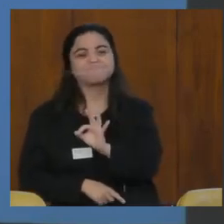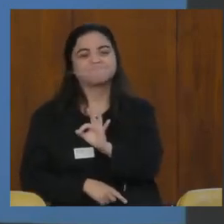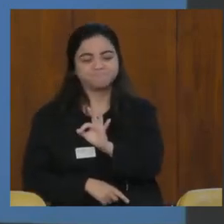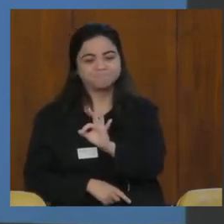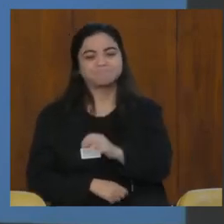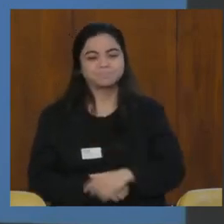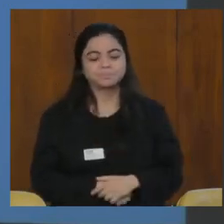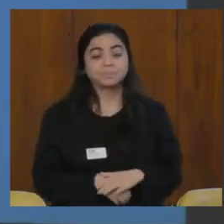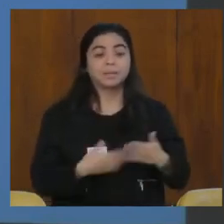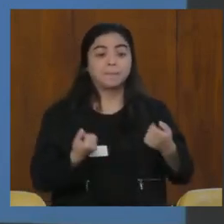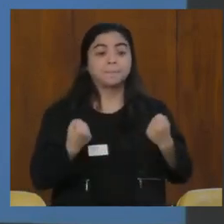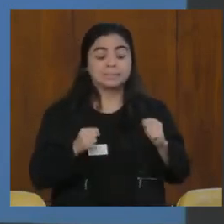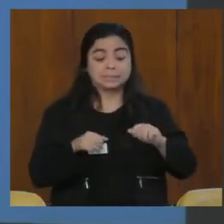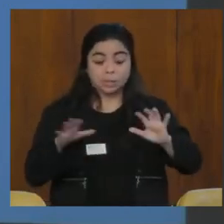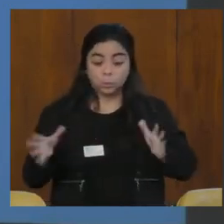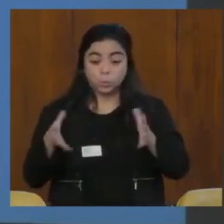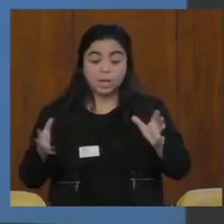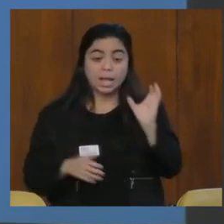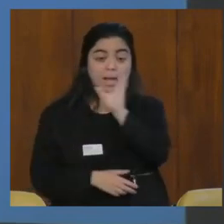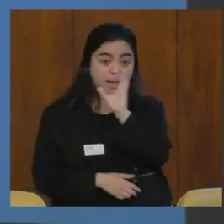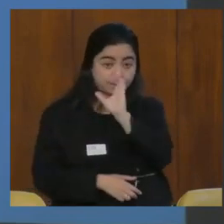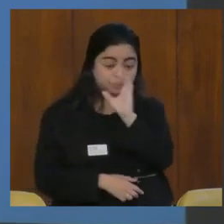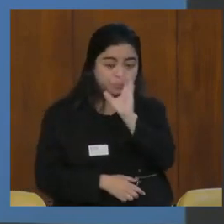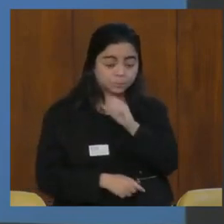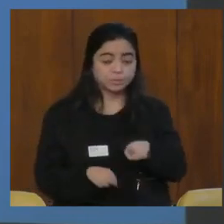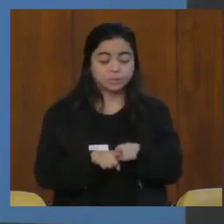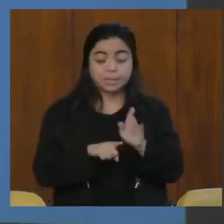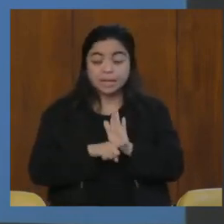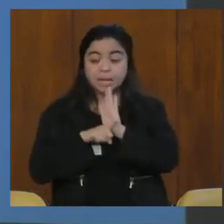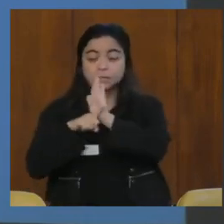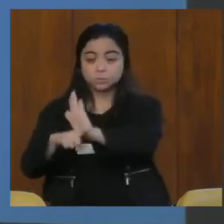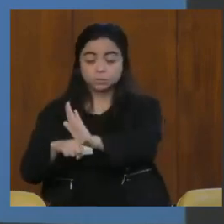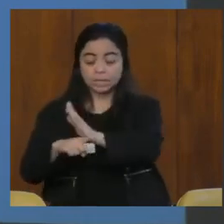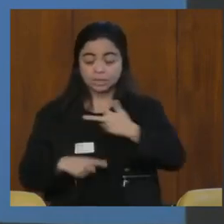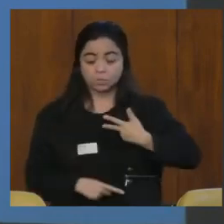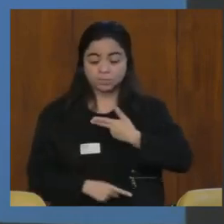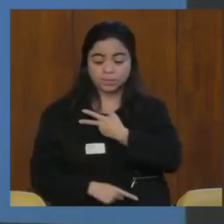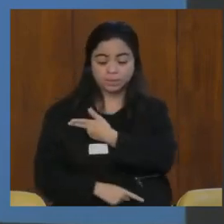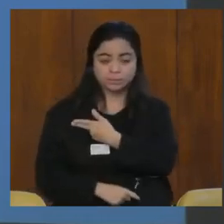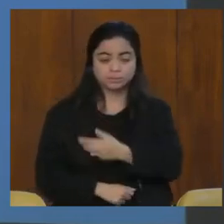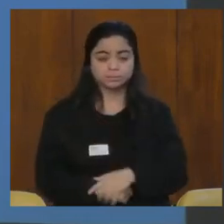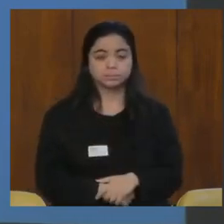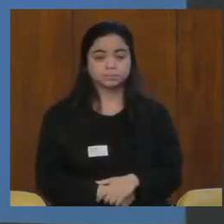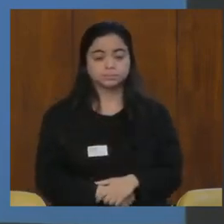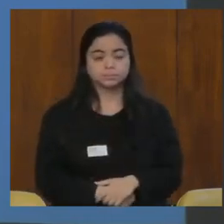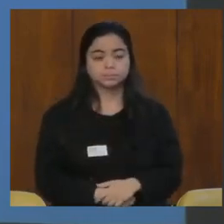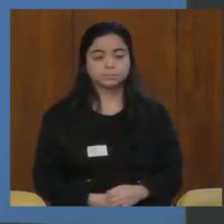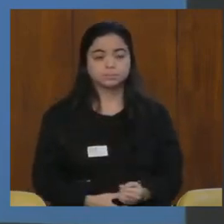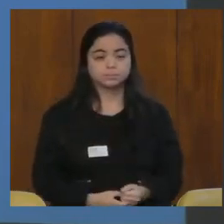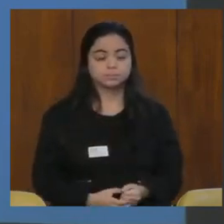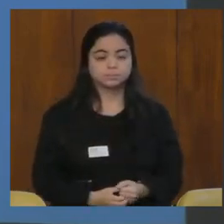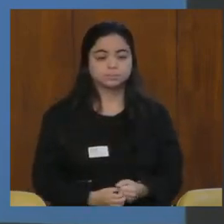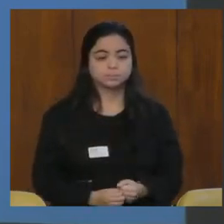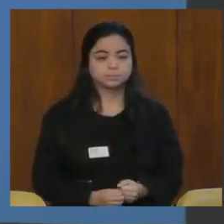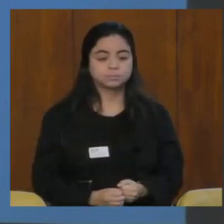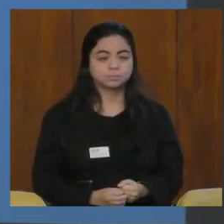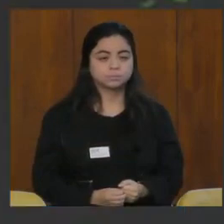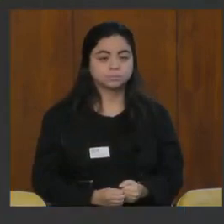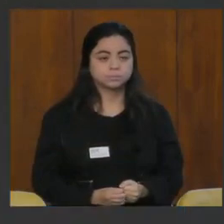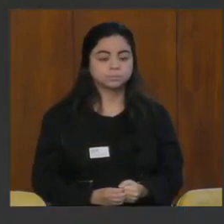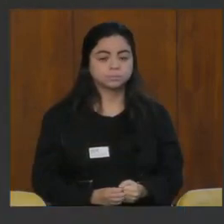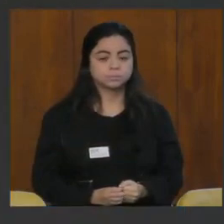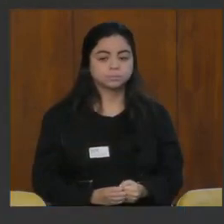a gente tem que agir rápido e ajudar essas crianças, operar essas crianças. Próximo. Pode